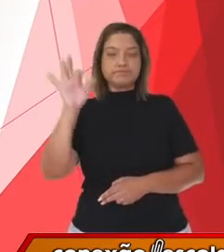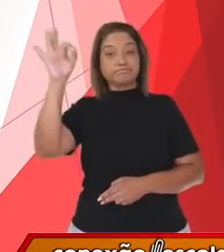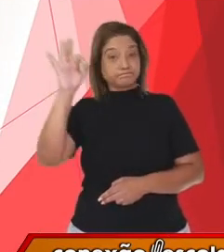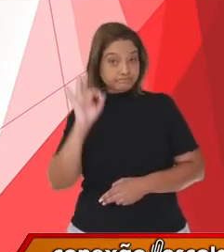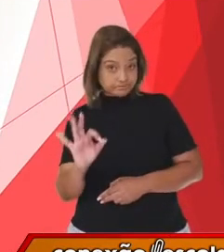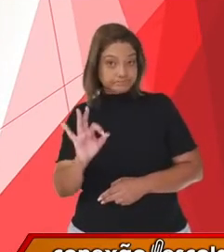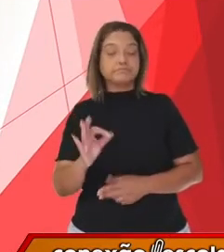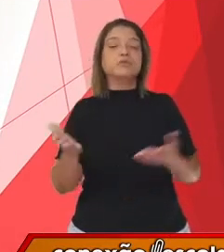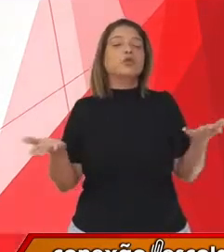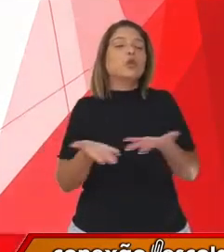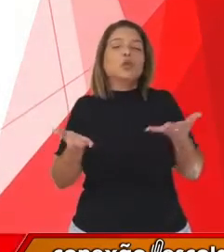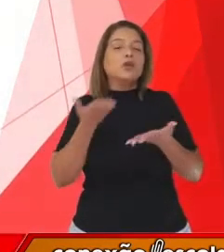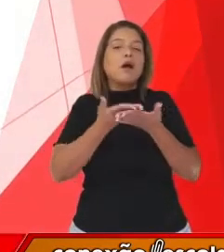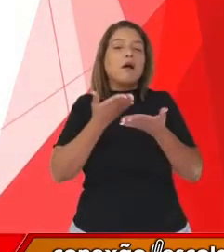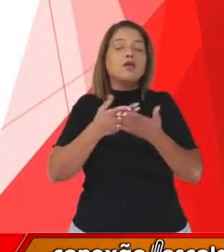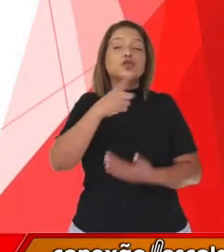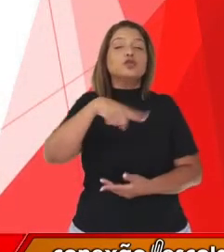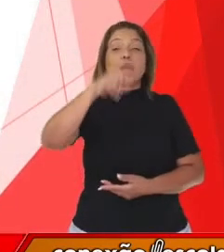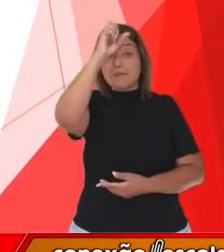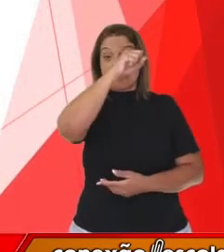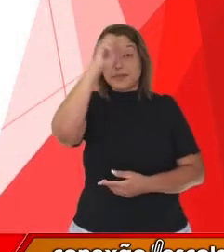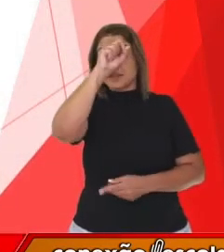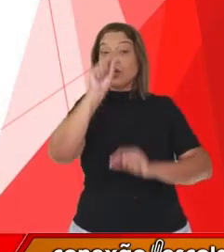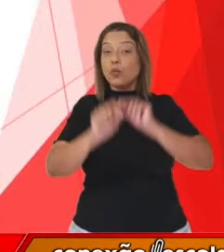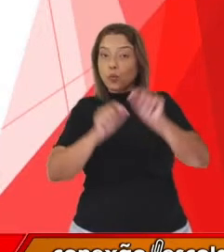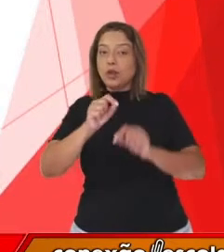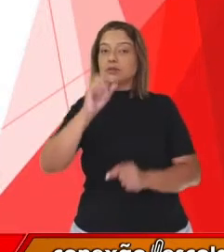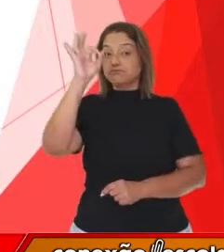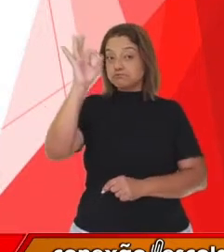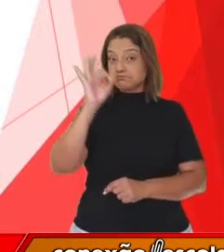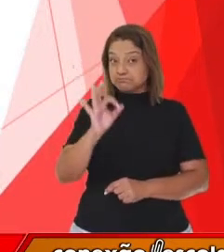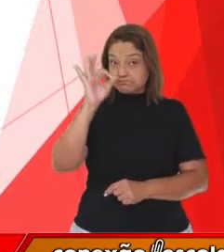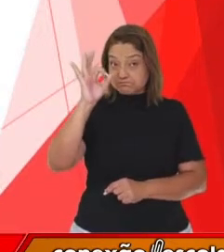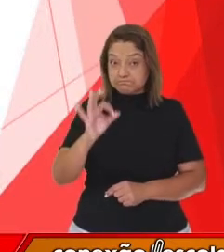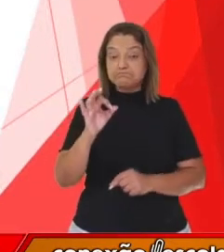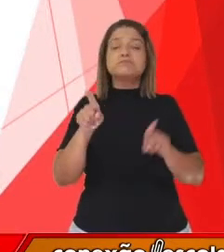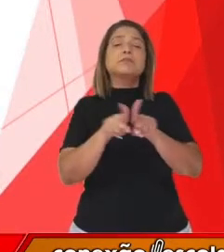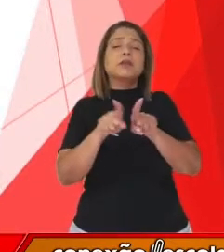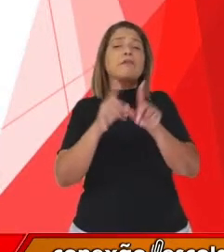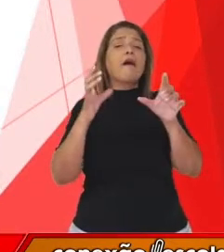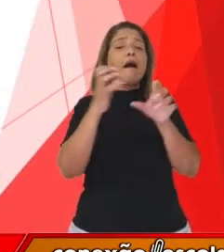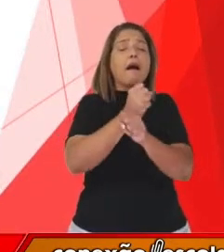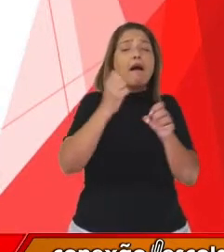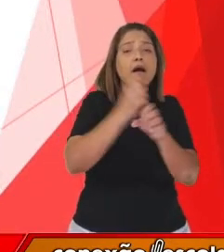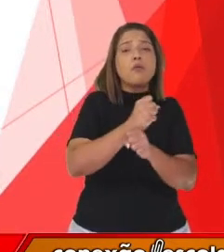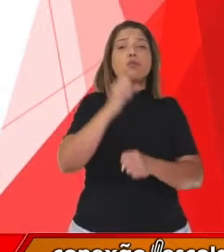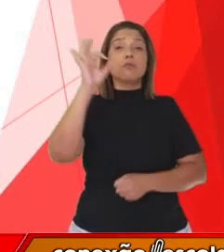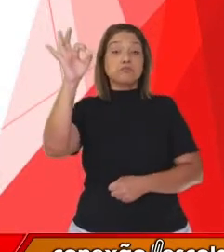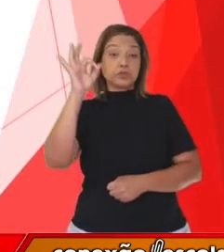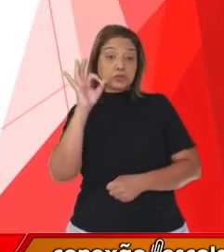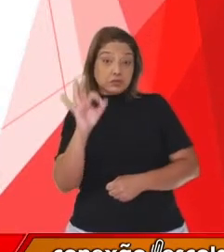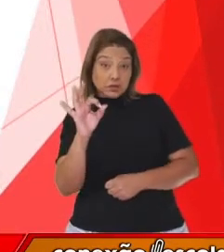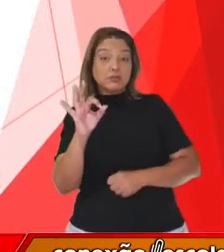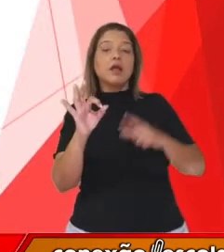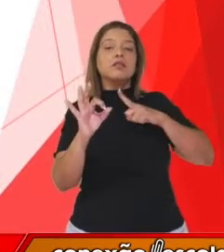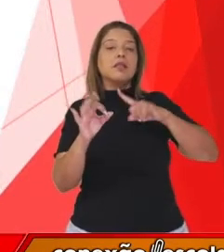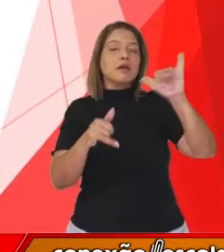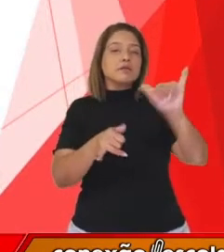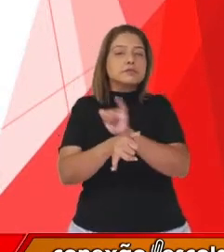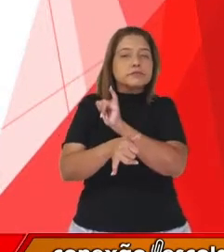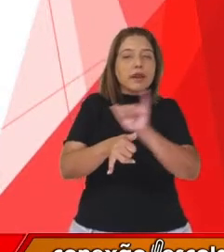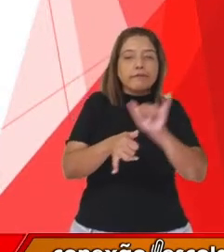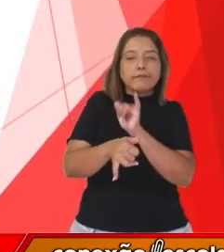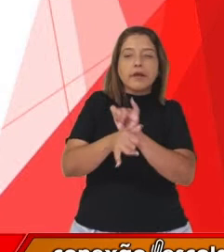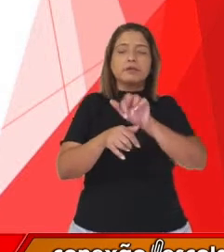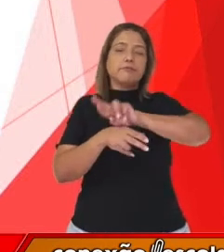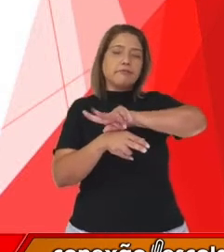nesta aula, nós vamos estudar sobre porcentagens, cálculo de porcentagens por meio de